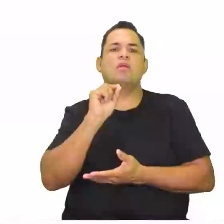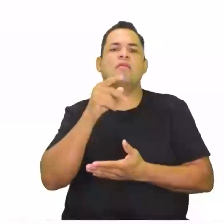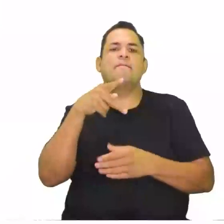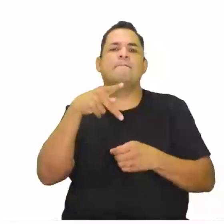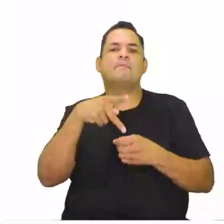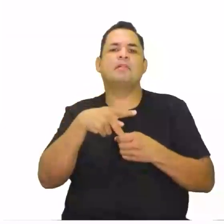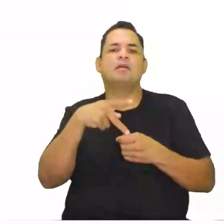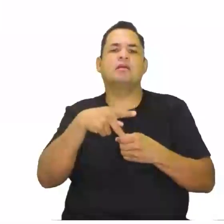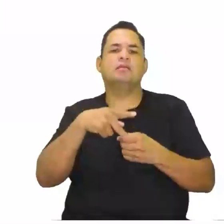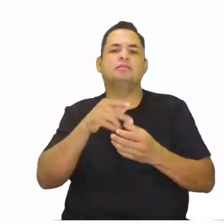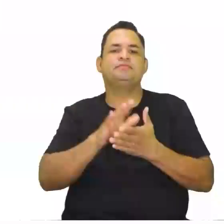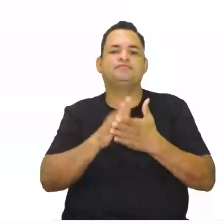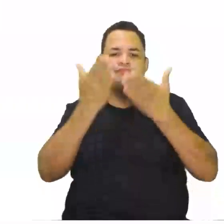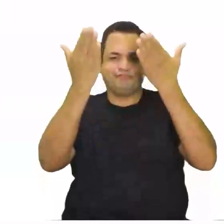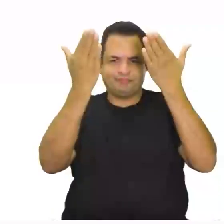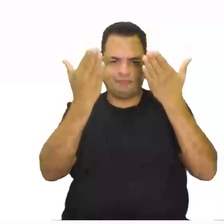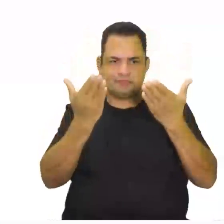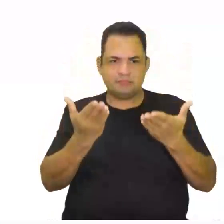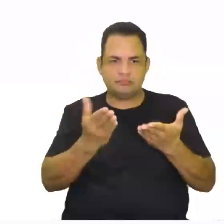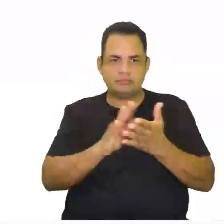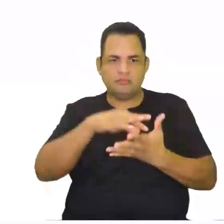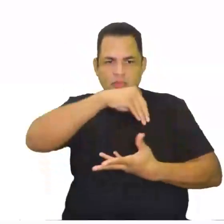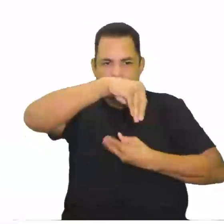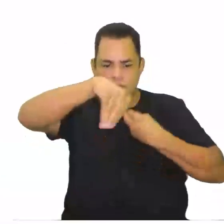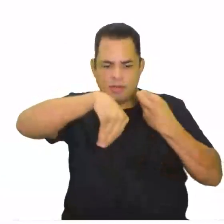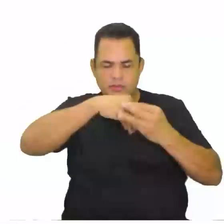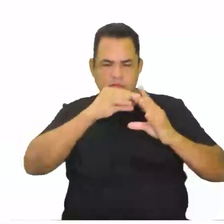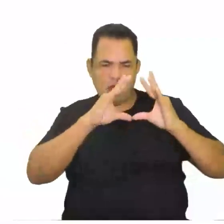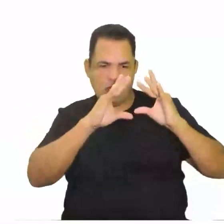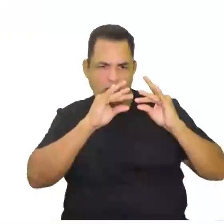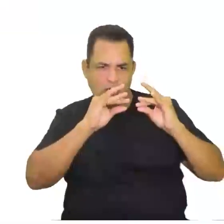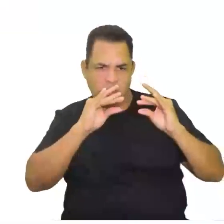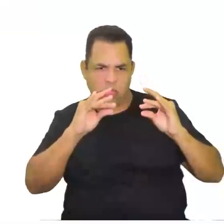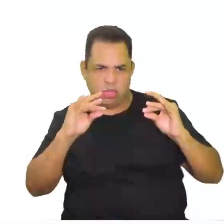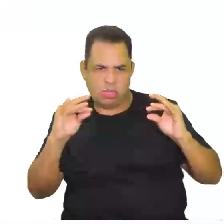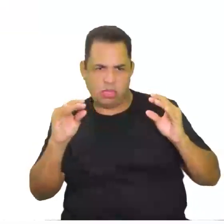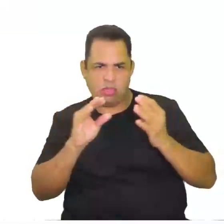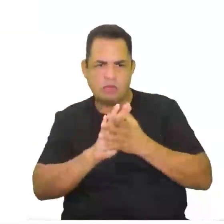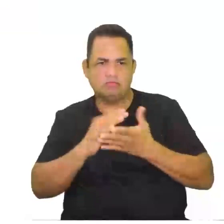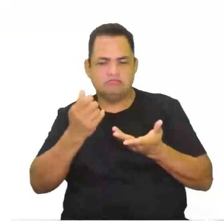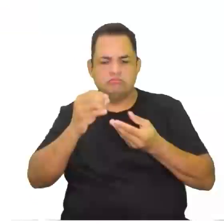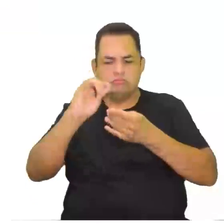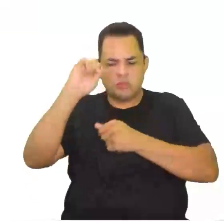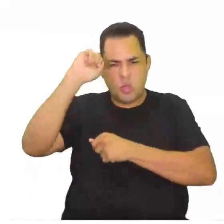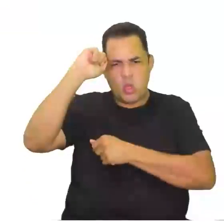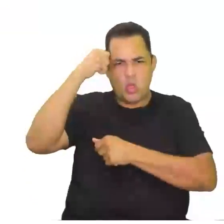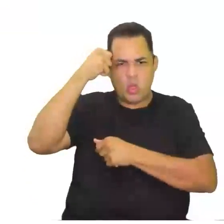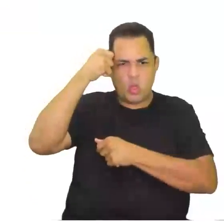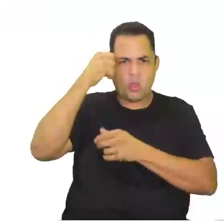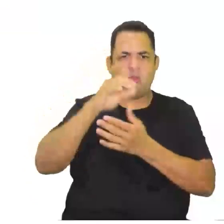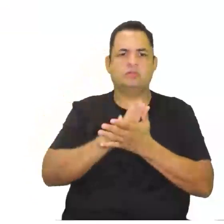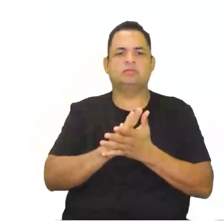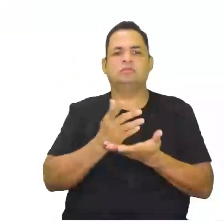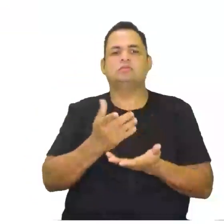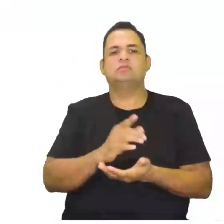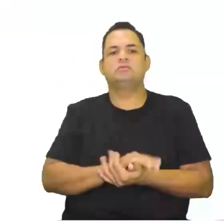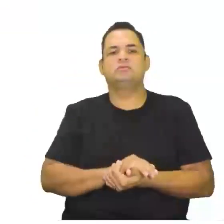petróleo. E passamos que o petróleo ele é uma mistura líquida, viscosa e escura,